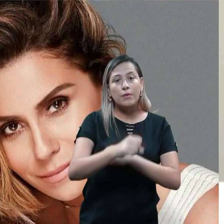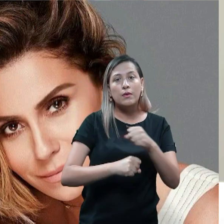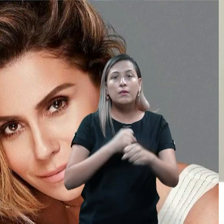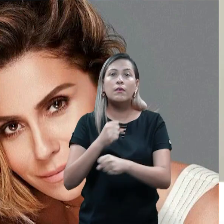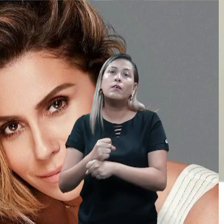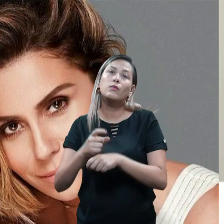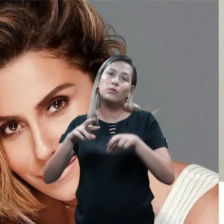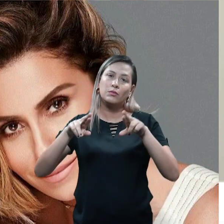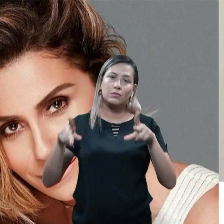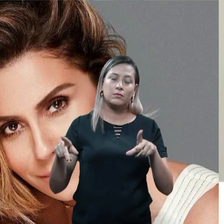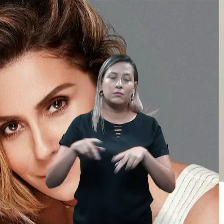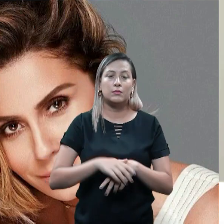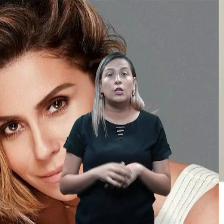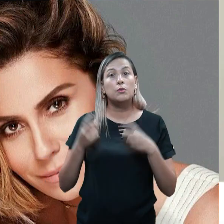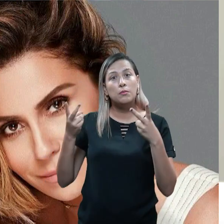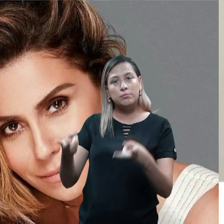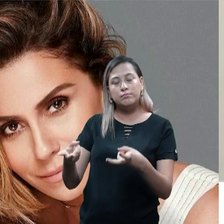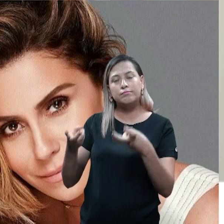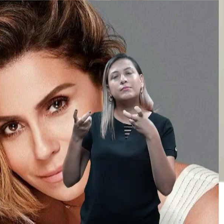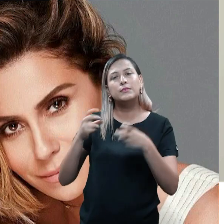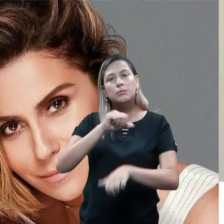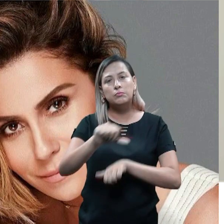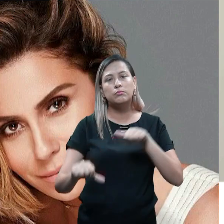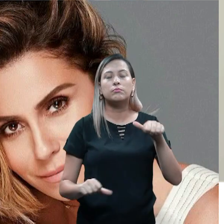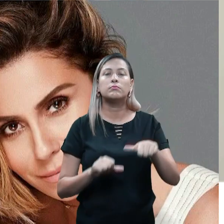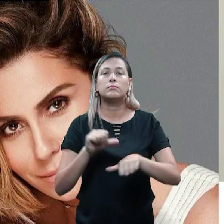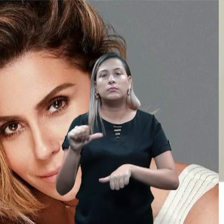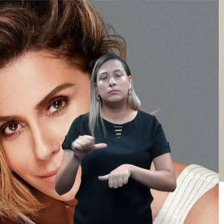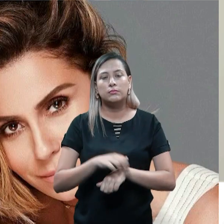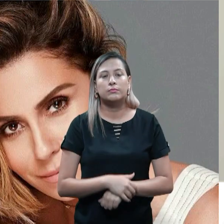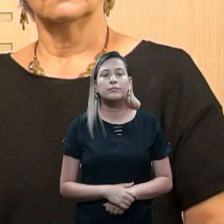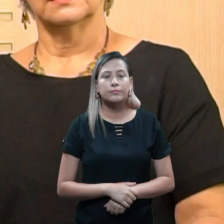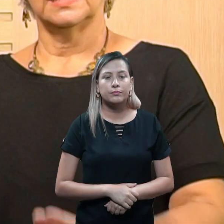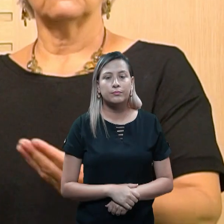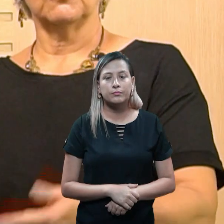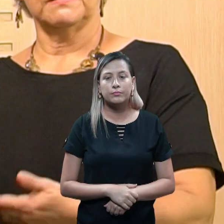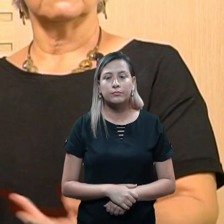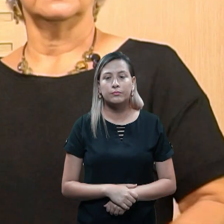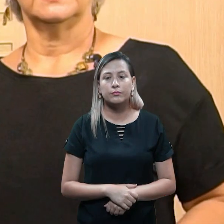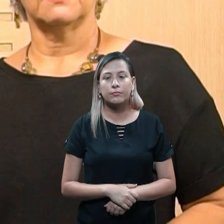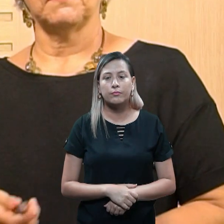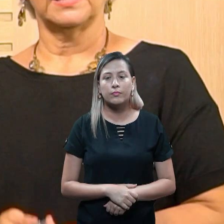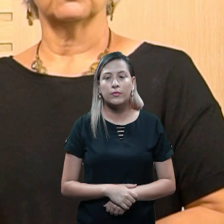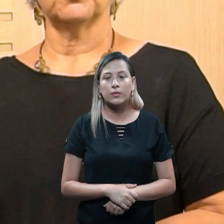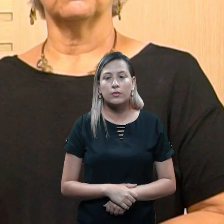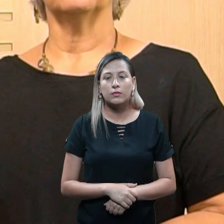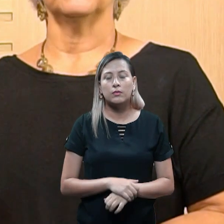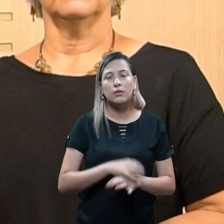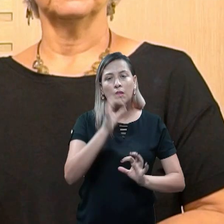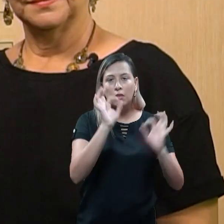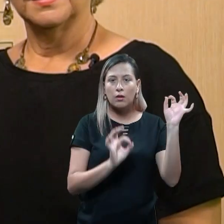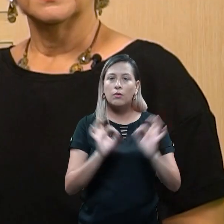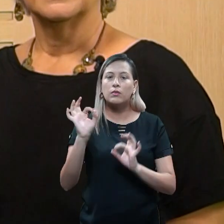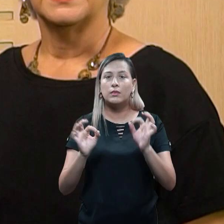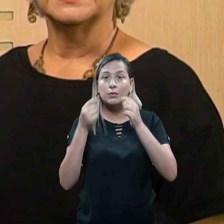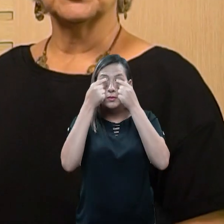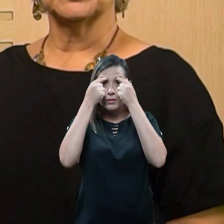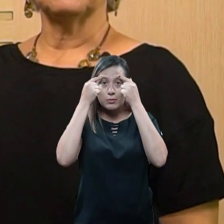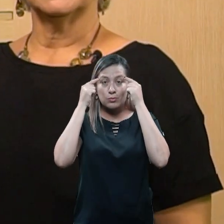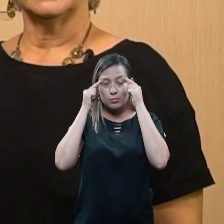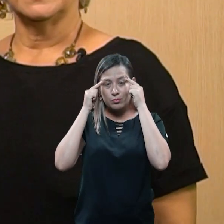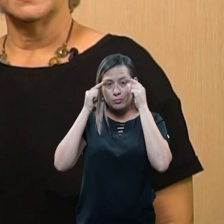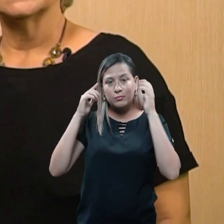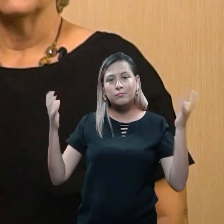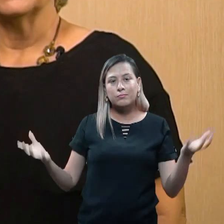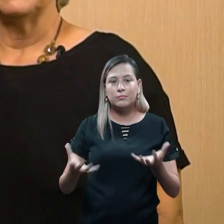para você perceber a mudança no estilo que a sobrancelha é capaz de promover. A lista